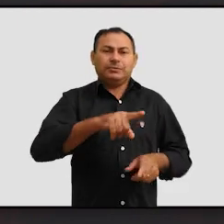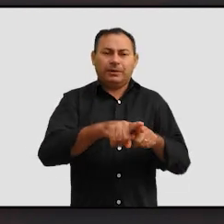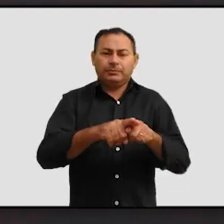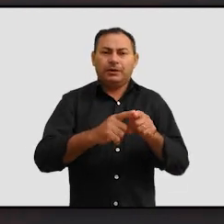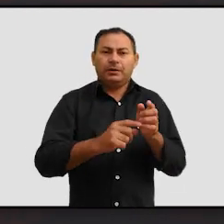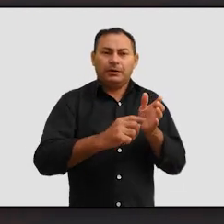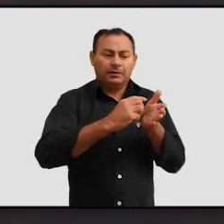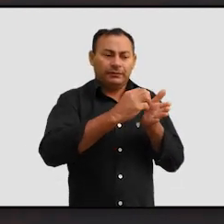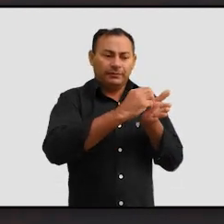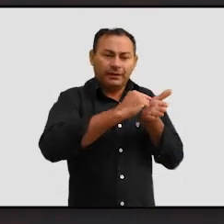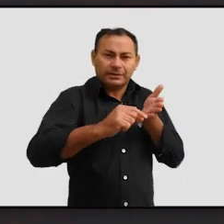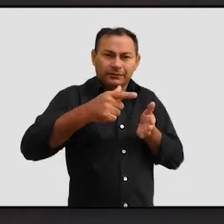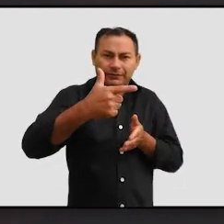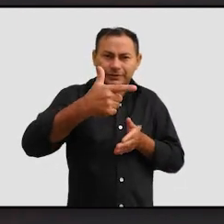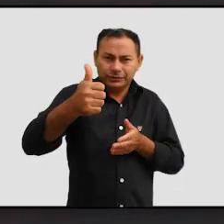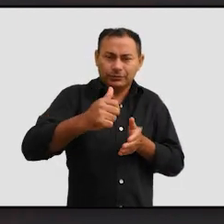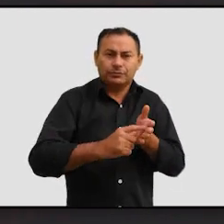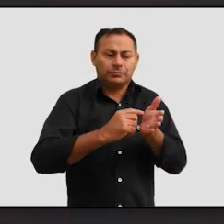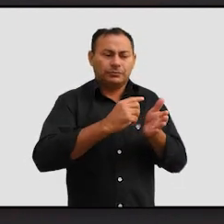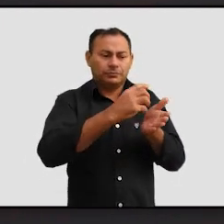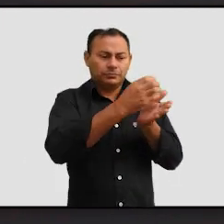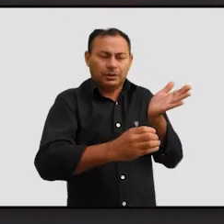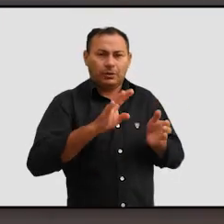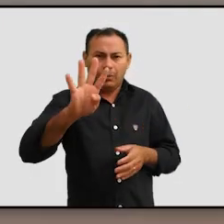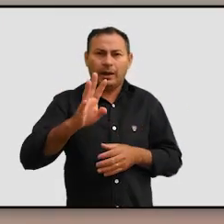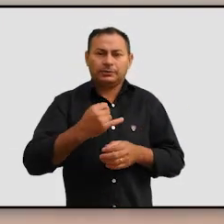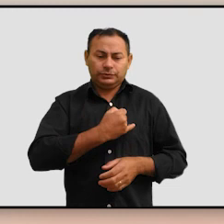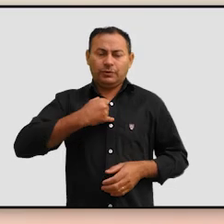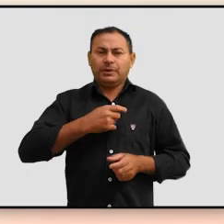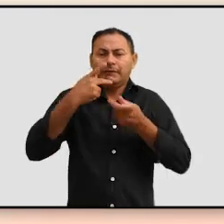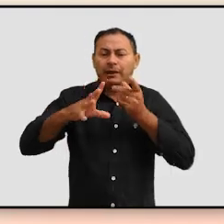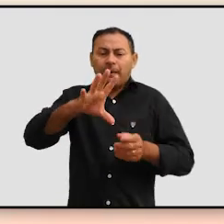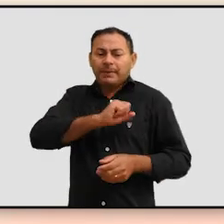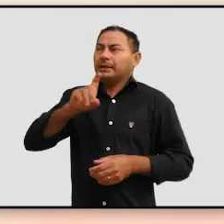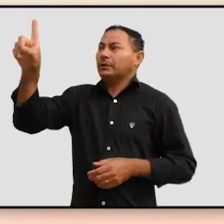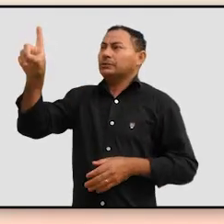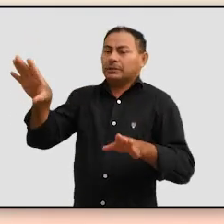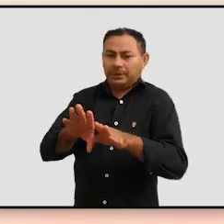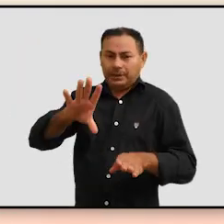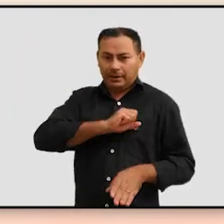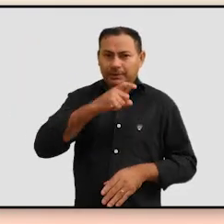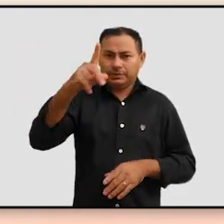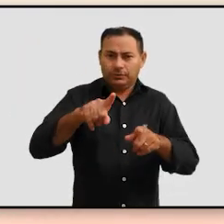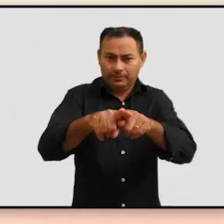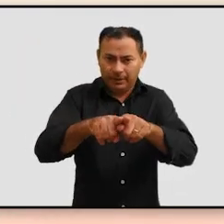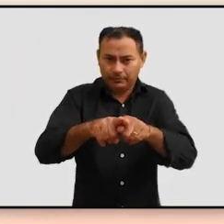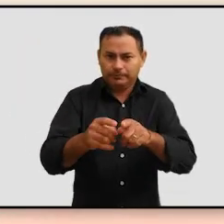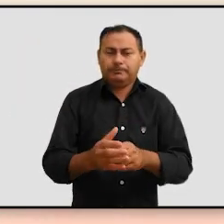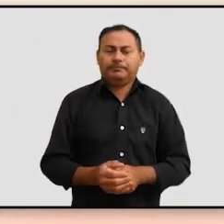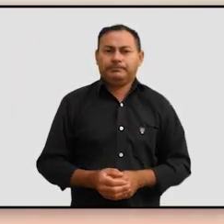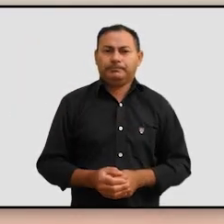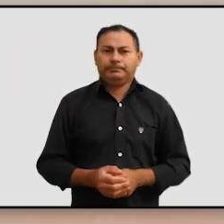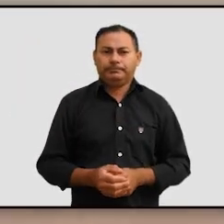versículo 21 de 1 João 4, lemos esse mandamento de Deus. Quem ama a Deus, ama também o seu